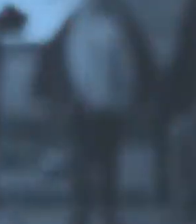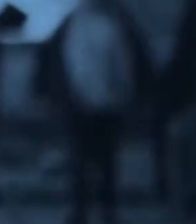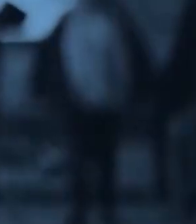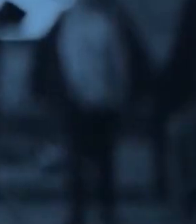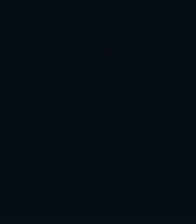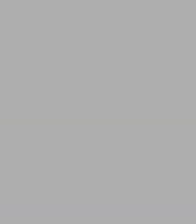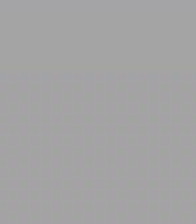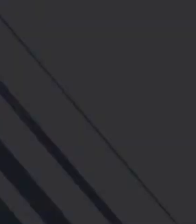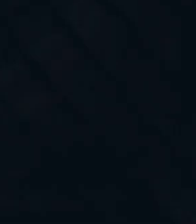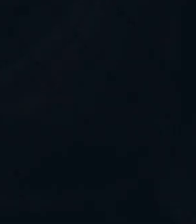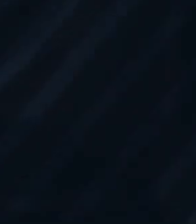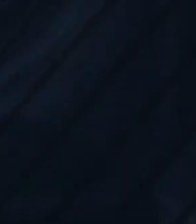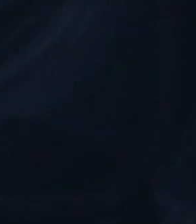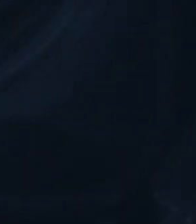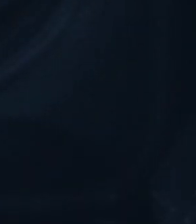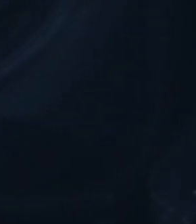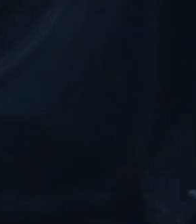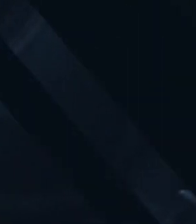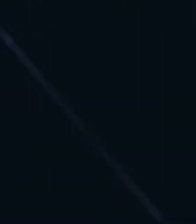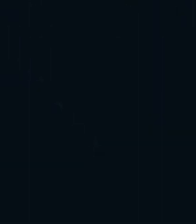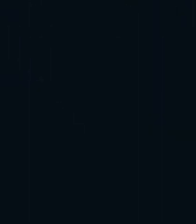vem n